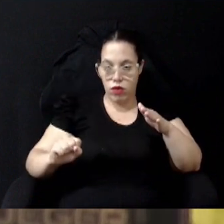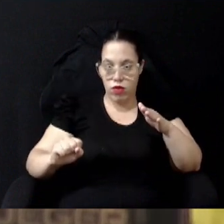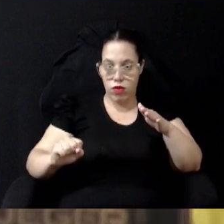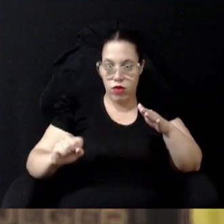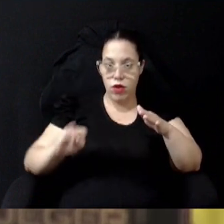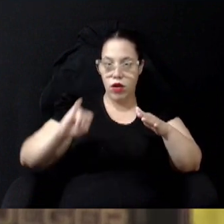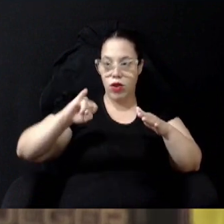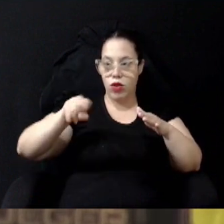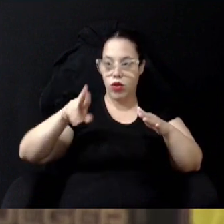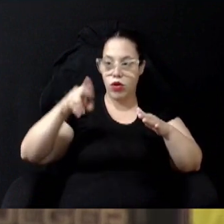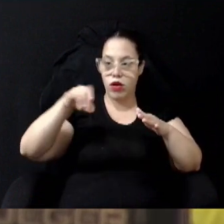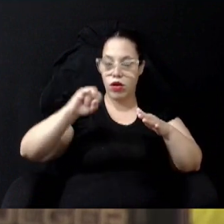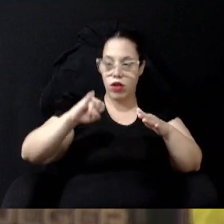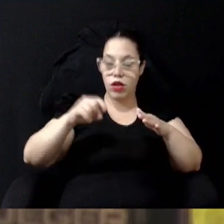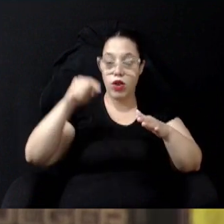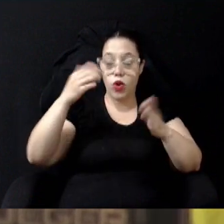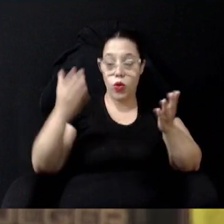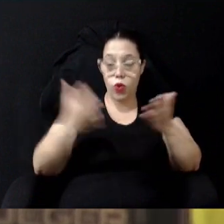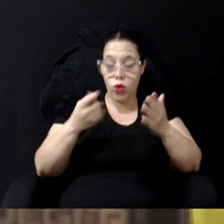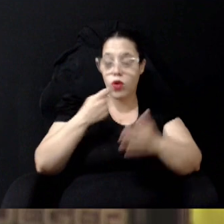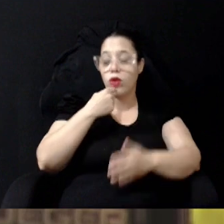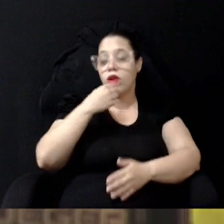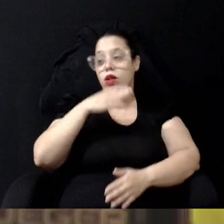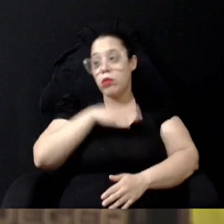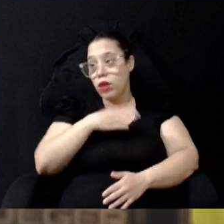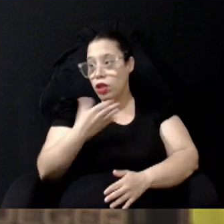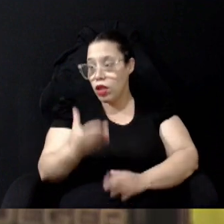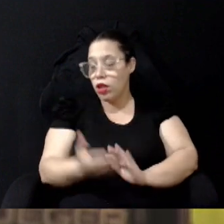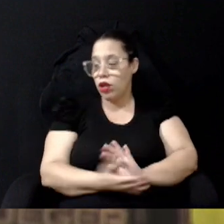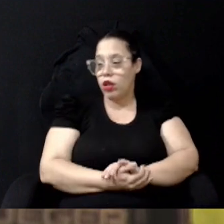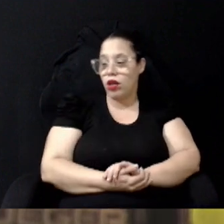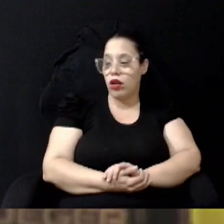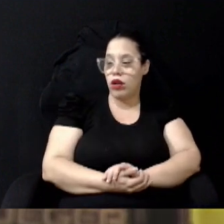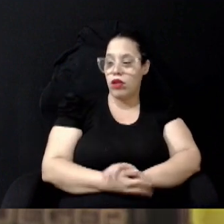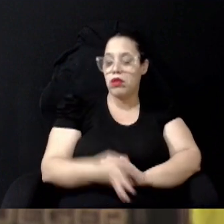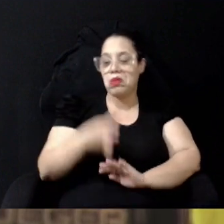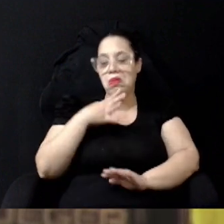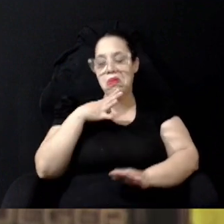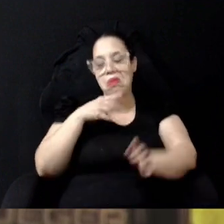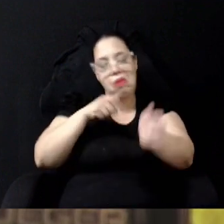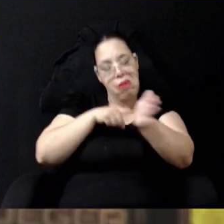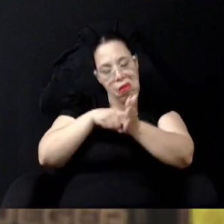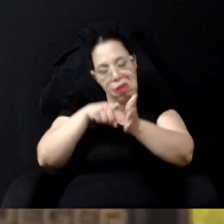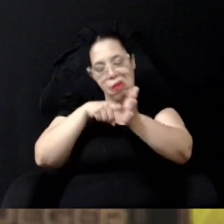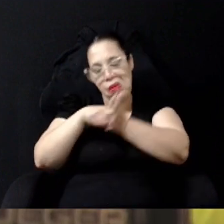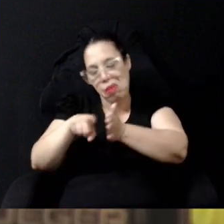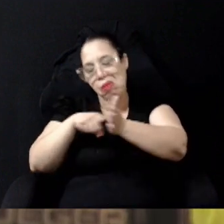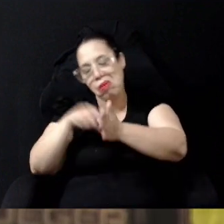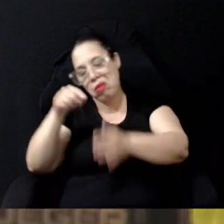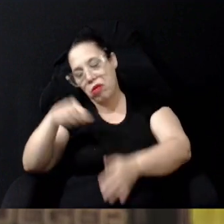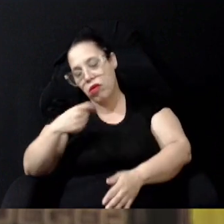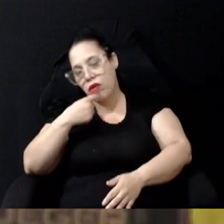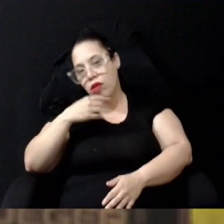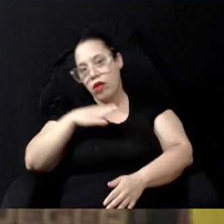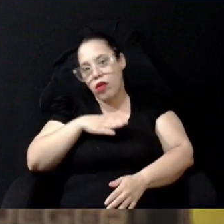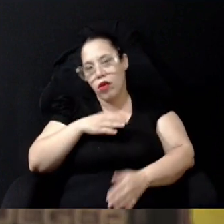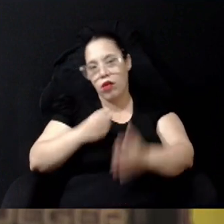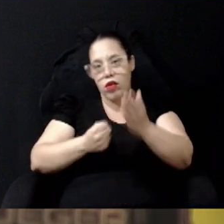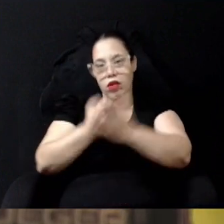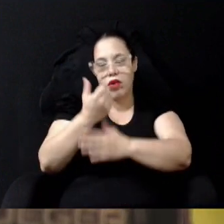hoje é Campinas. E aí eu comecei a pesquisar a história dessa cidade, fundada no dia 14 de julho